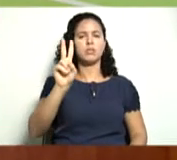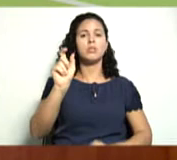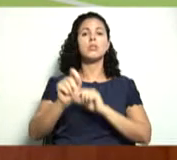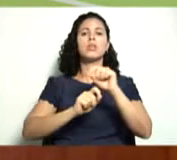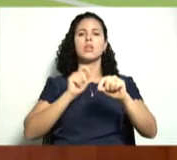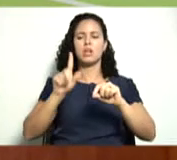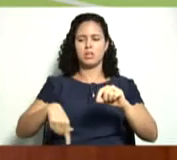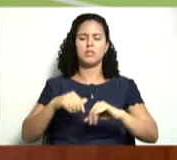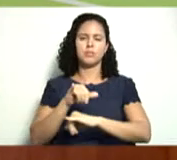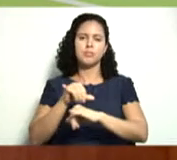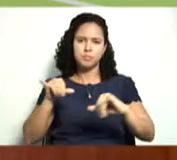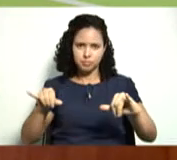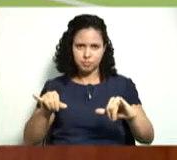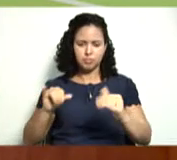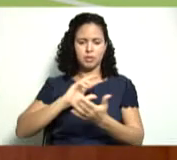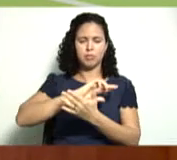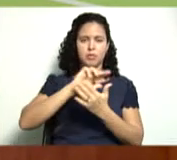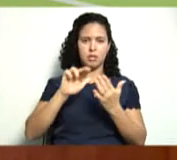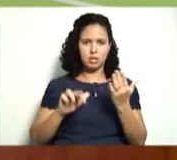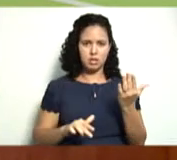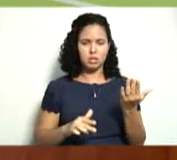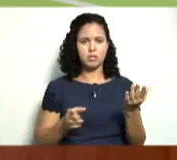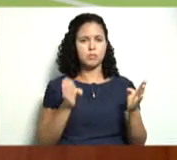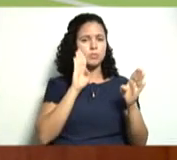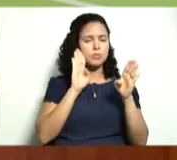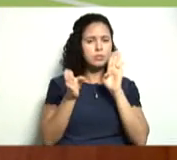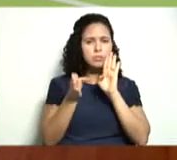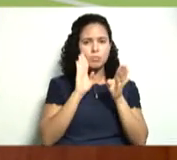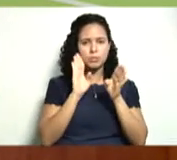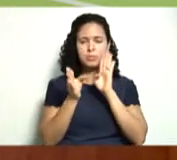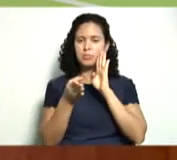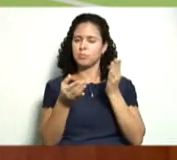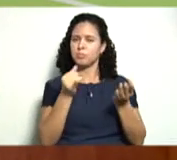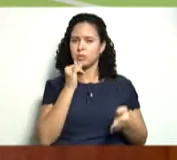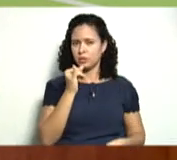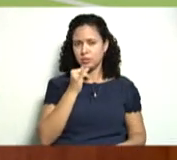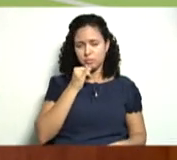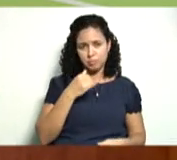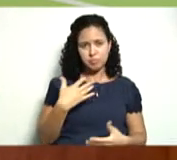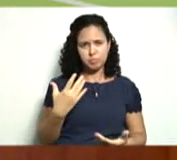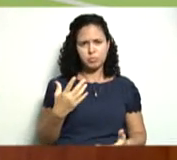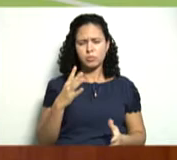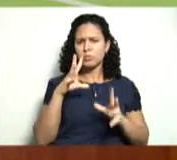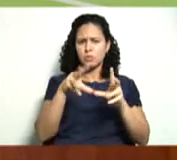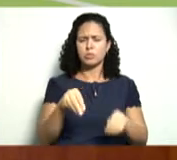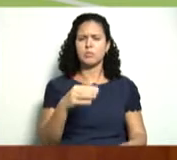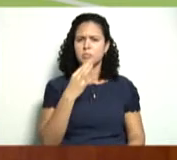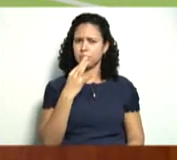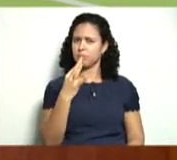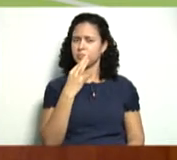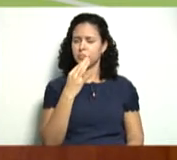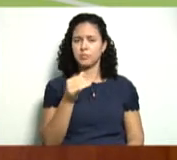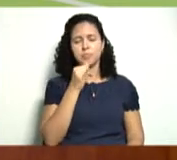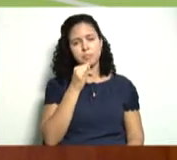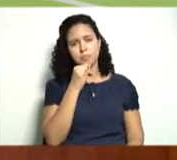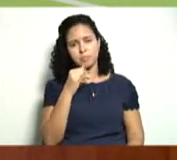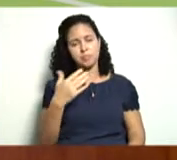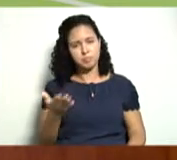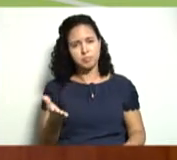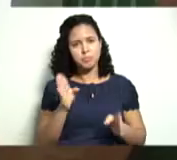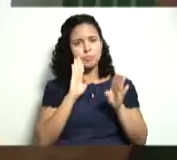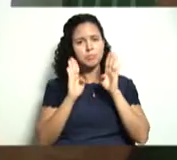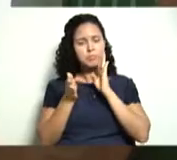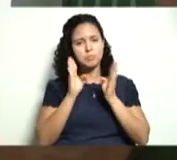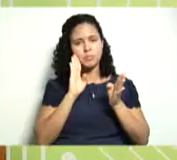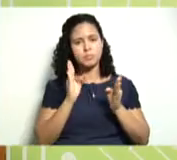informação e são várias épocas o facebook uma todos devem conhecer aí na sala de aula é um exemplo disso